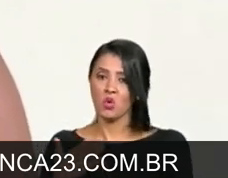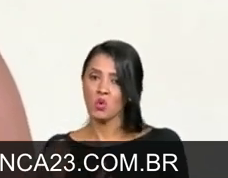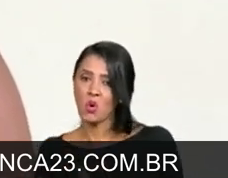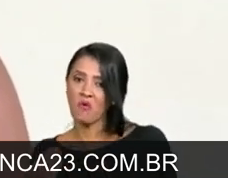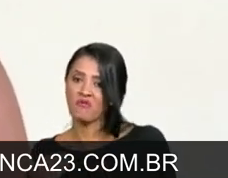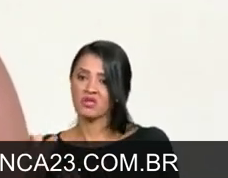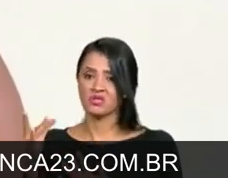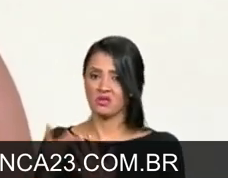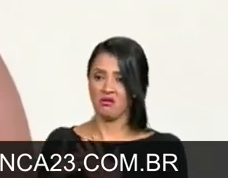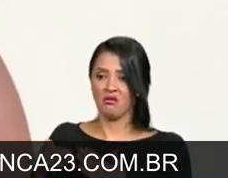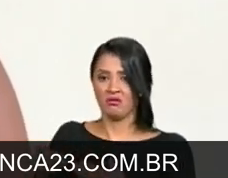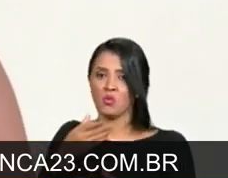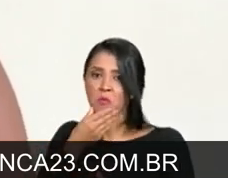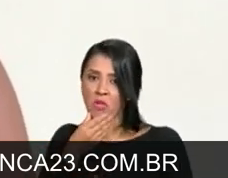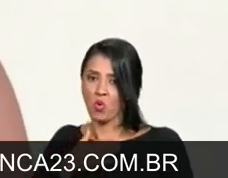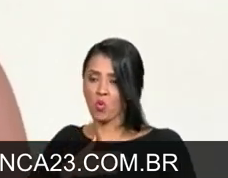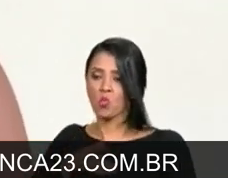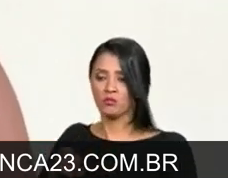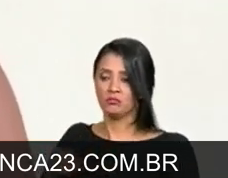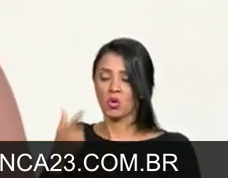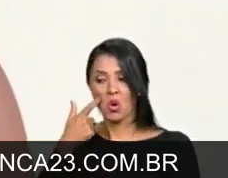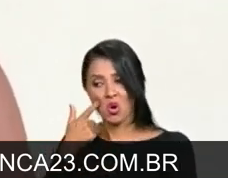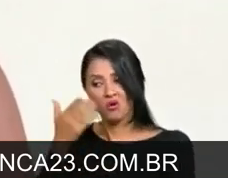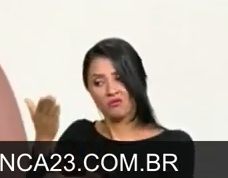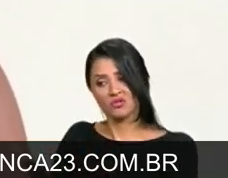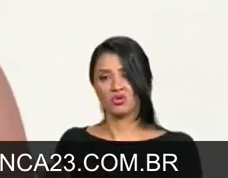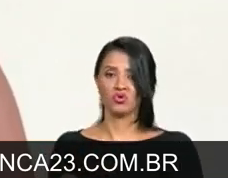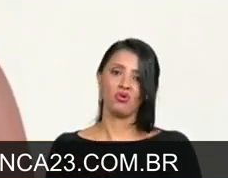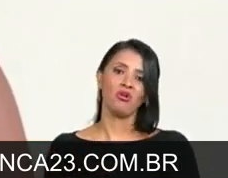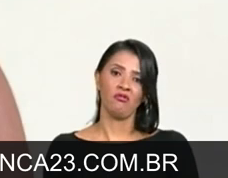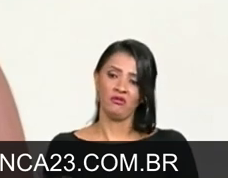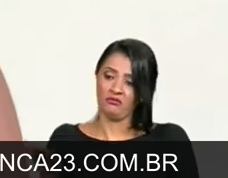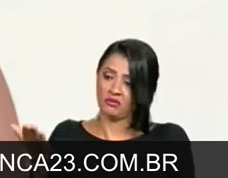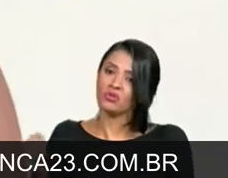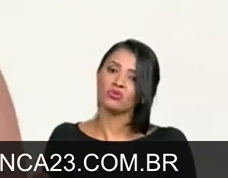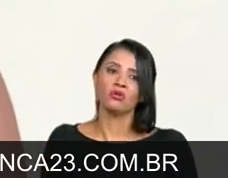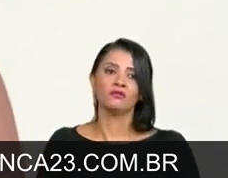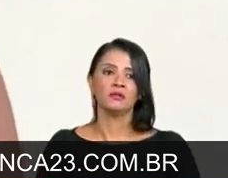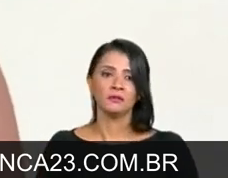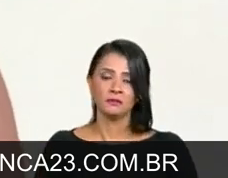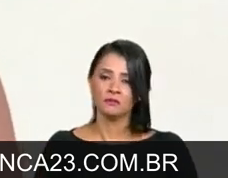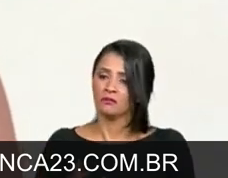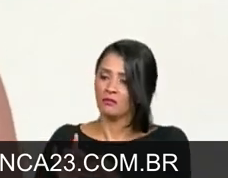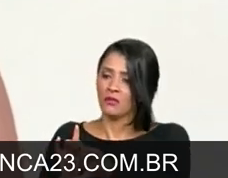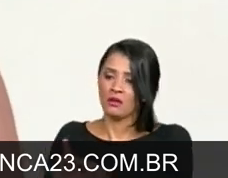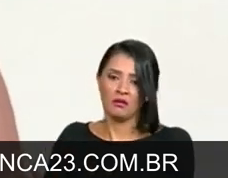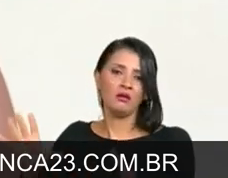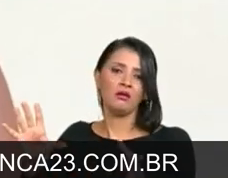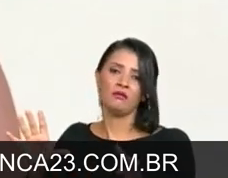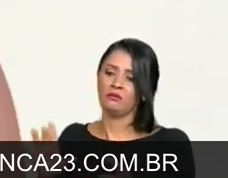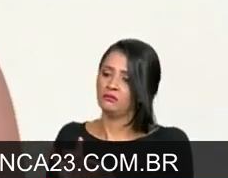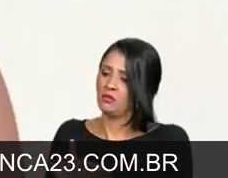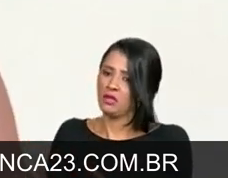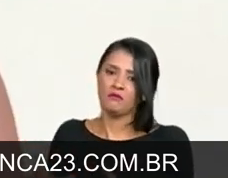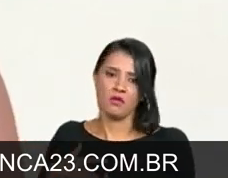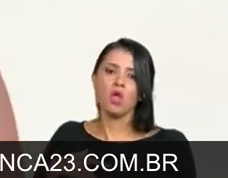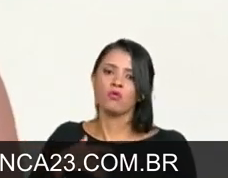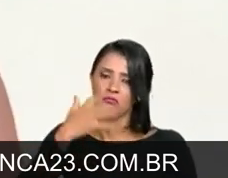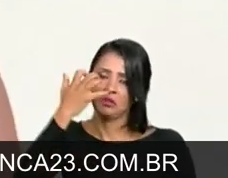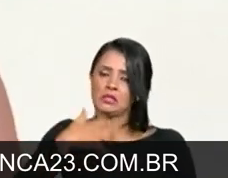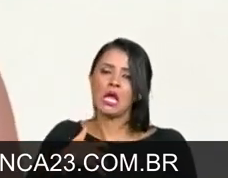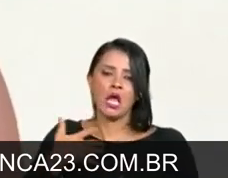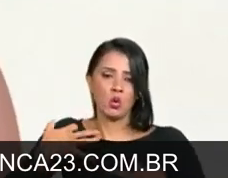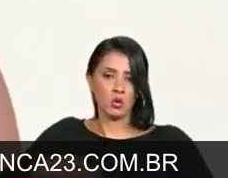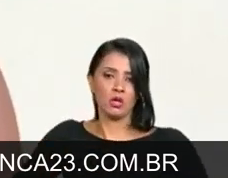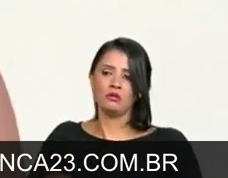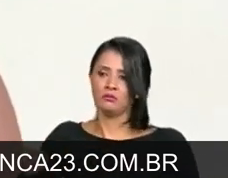com o meu noivo, falei, olha, você é muito jovem, eu te deixo livre, né? Fui bem honesta,